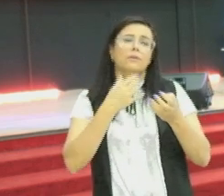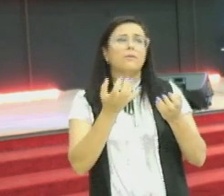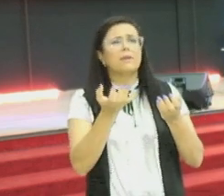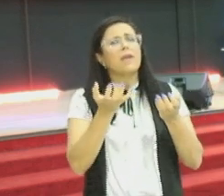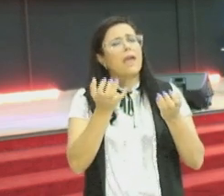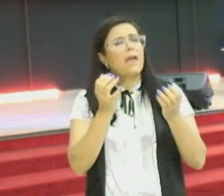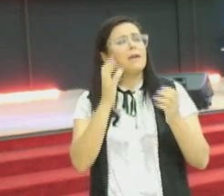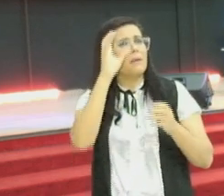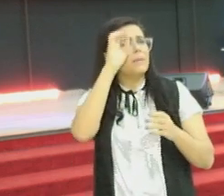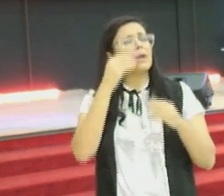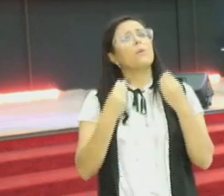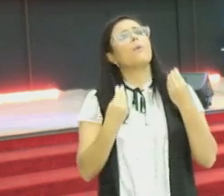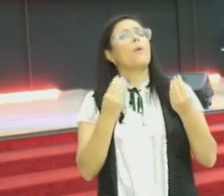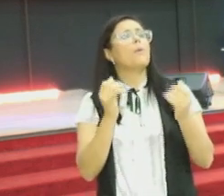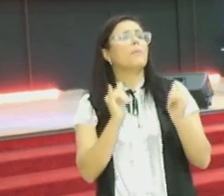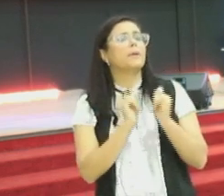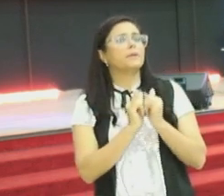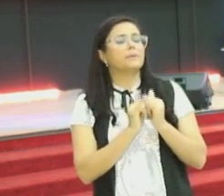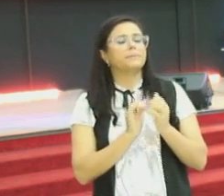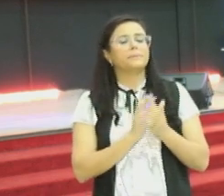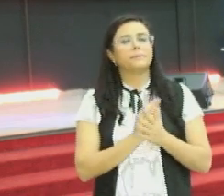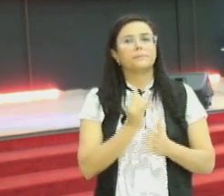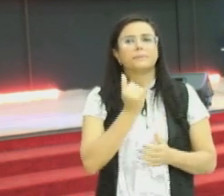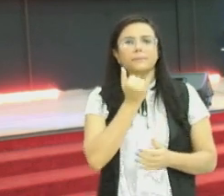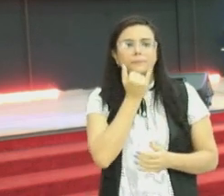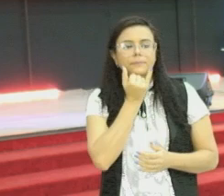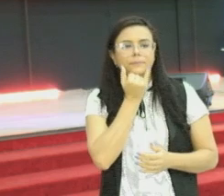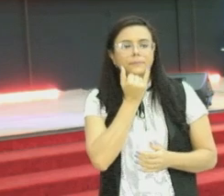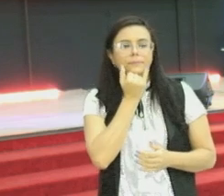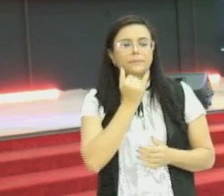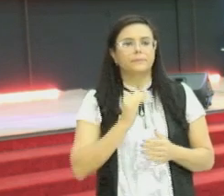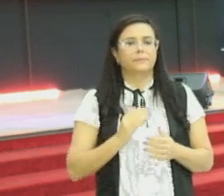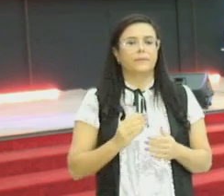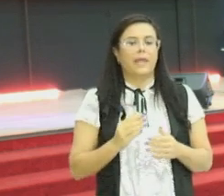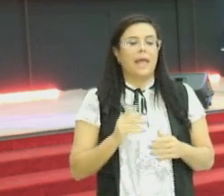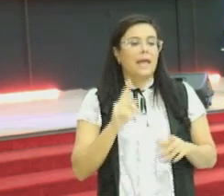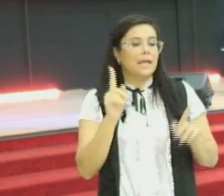do tapete. O tempo não cura.